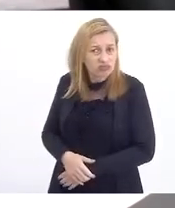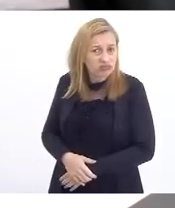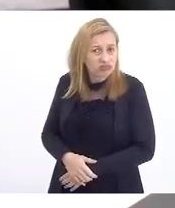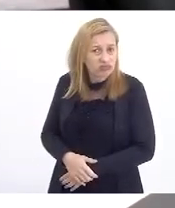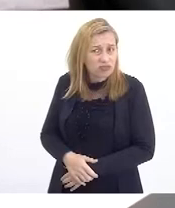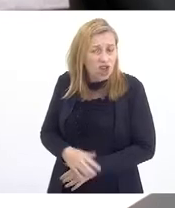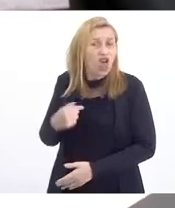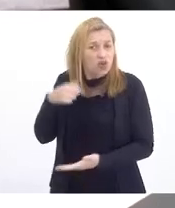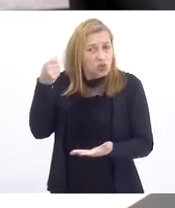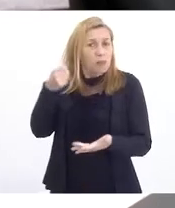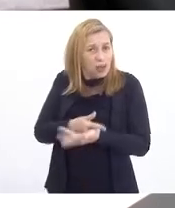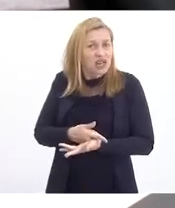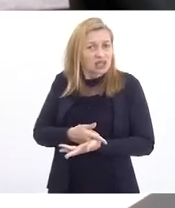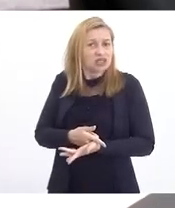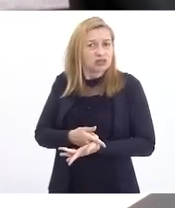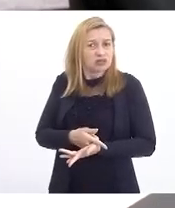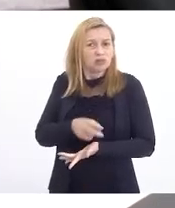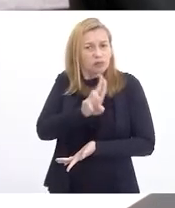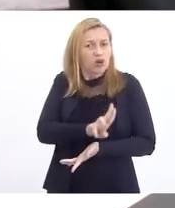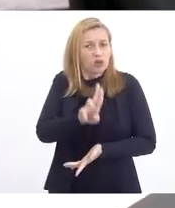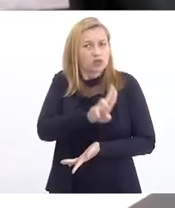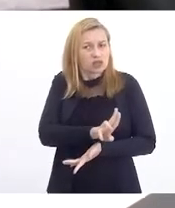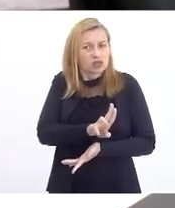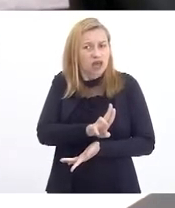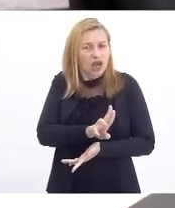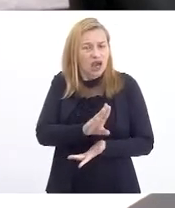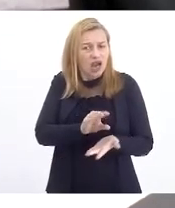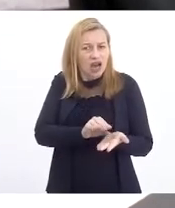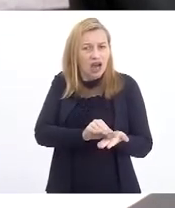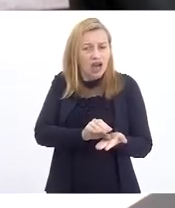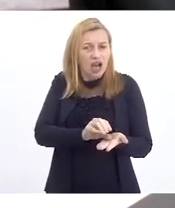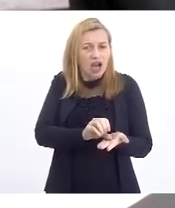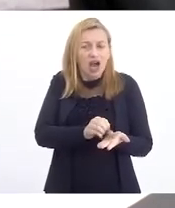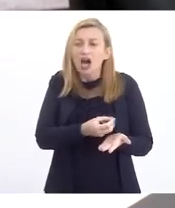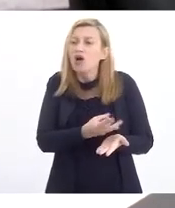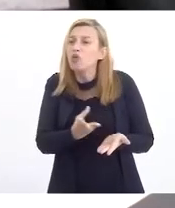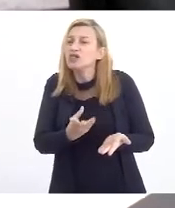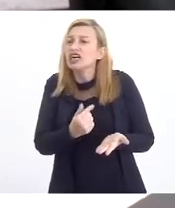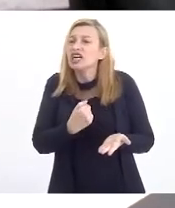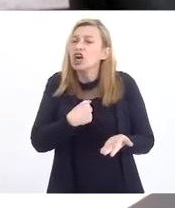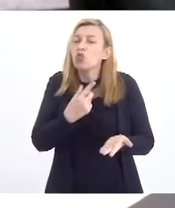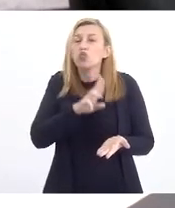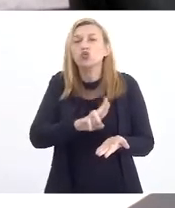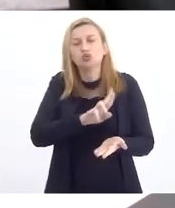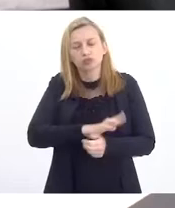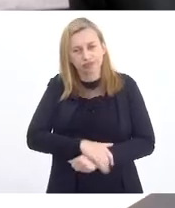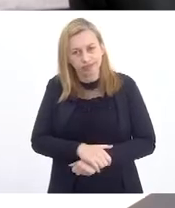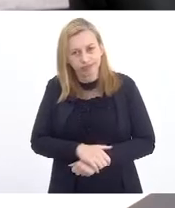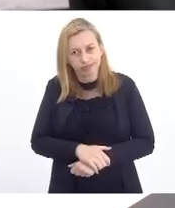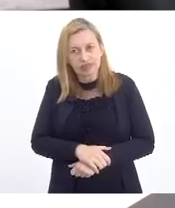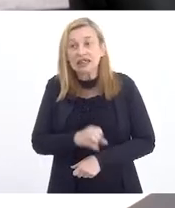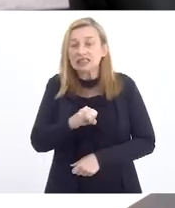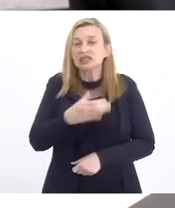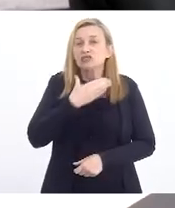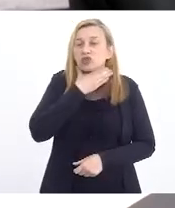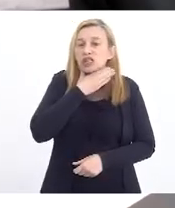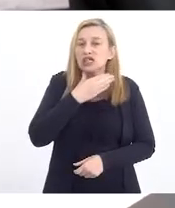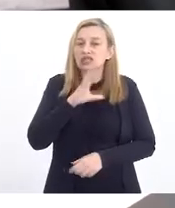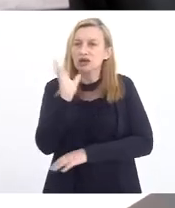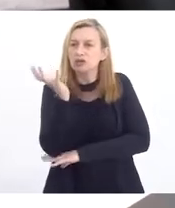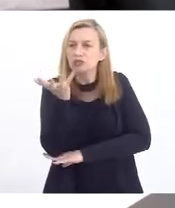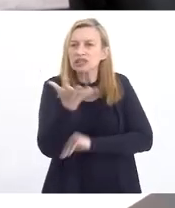Você tem que pagar pelo aquilo que você usa. Então, eu acho que, se a gente está numa crise ambiental